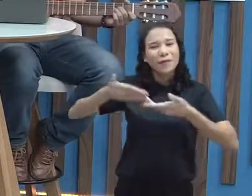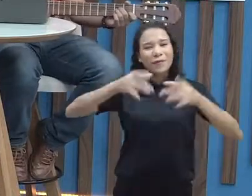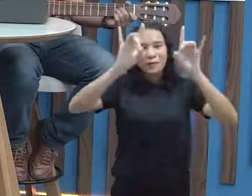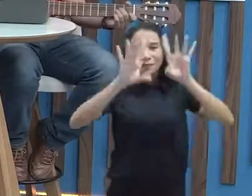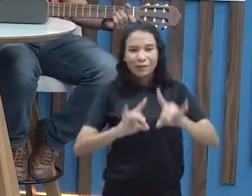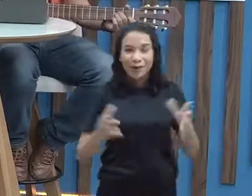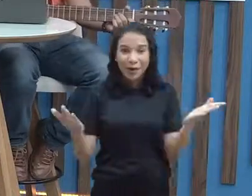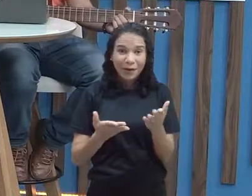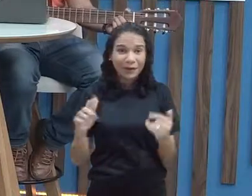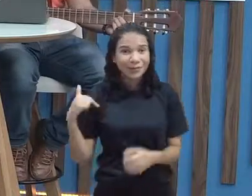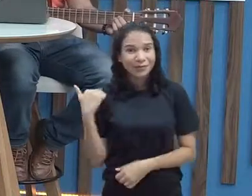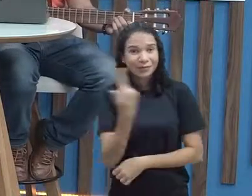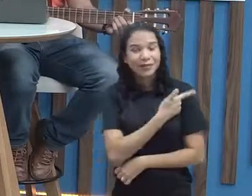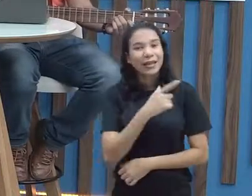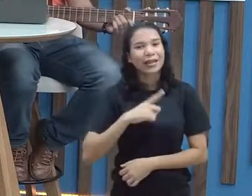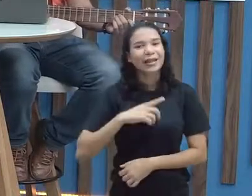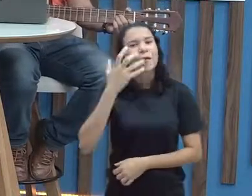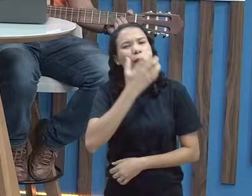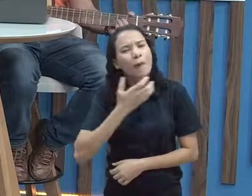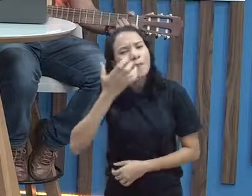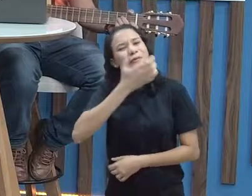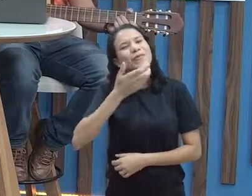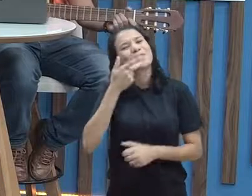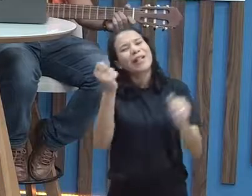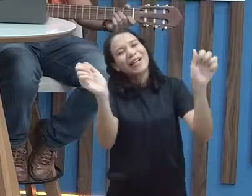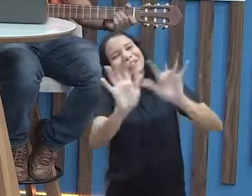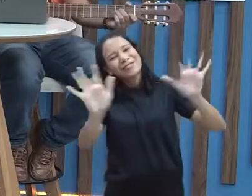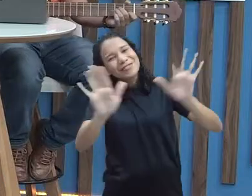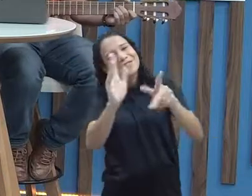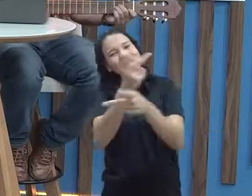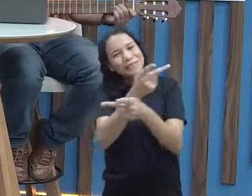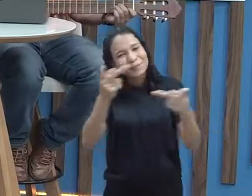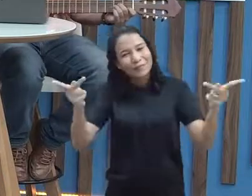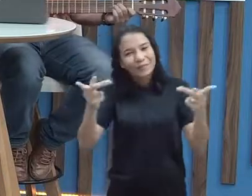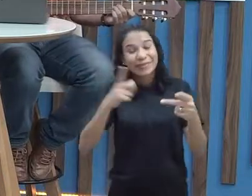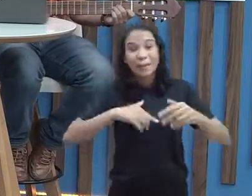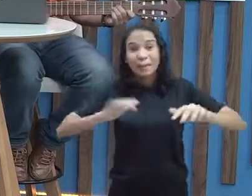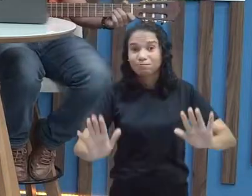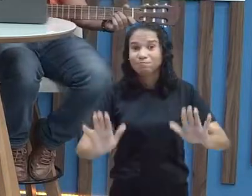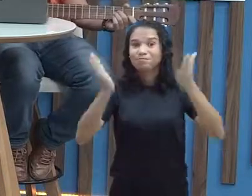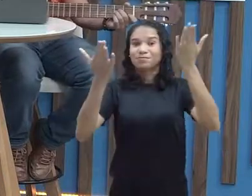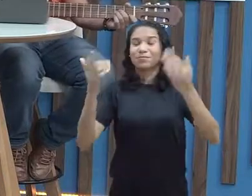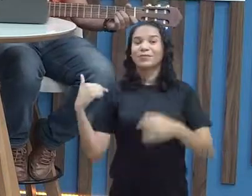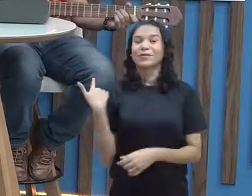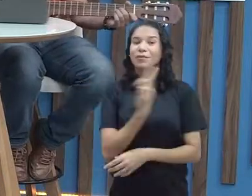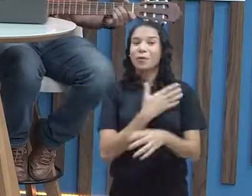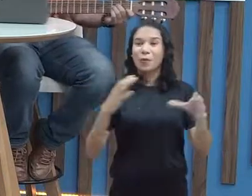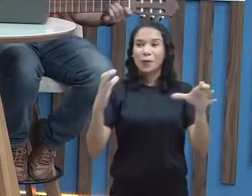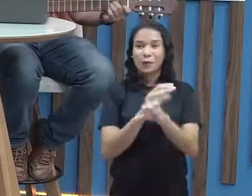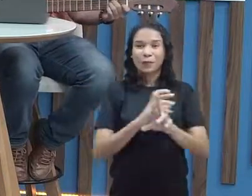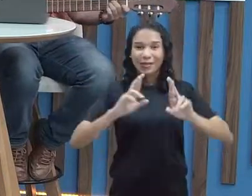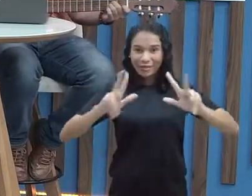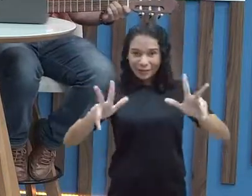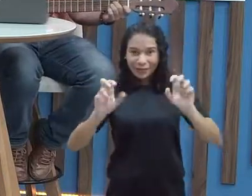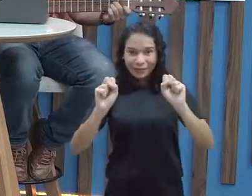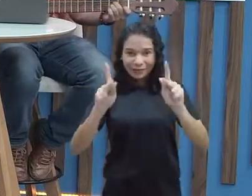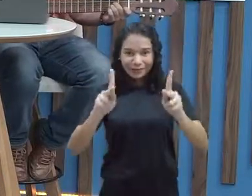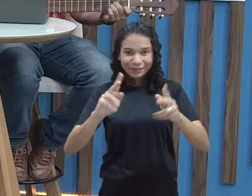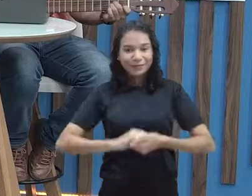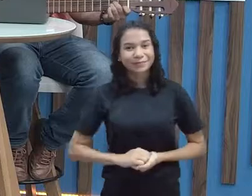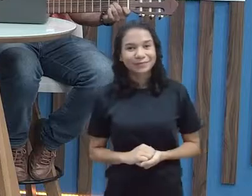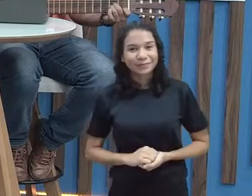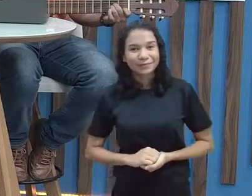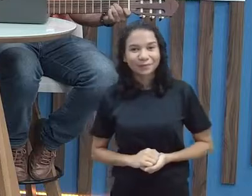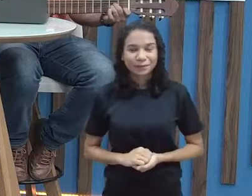gente vai fazer aqui uma música de despedida, tá? Pra comemorar isso aí, fechar de uma forma diferente, beleza? Vamos lá.